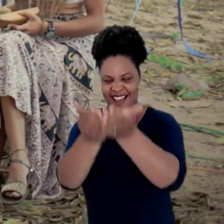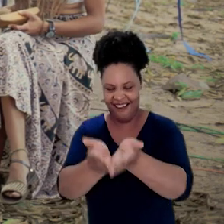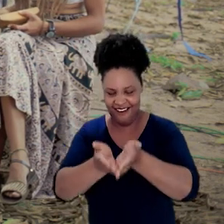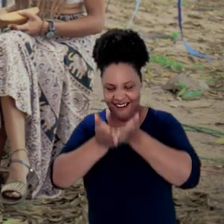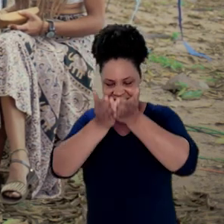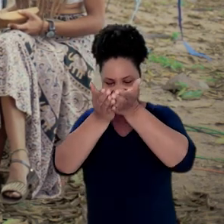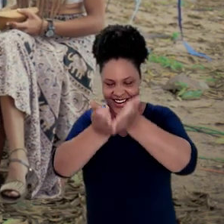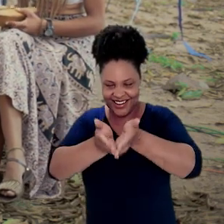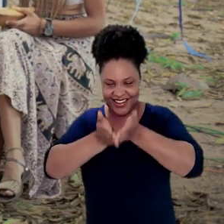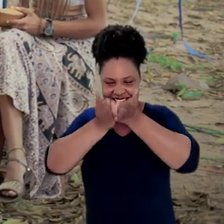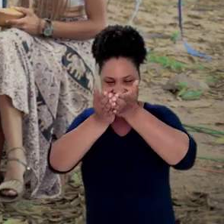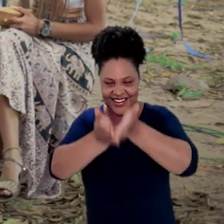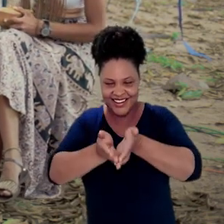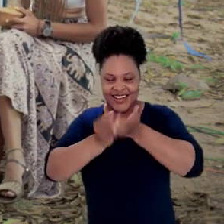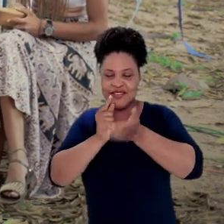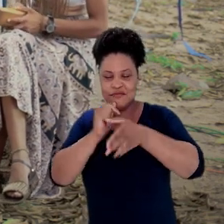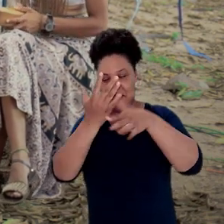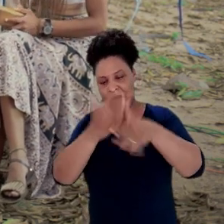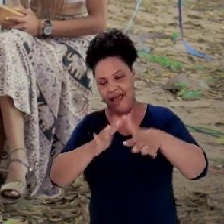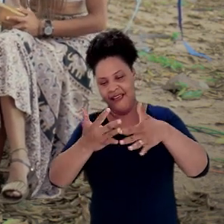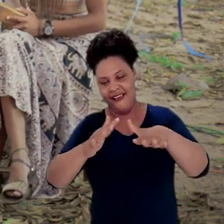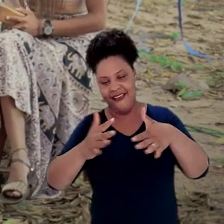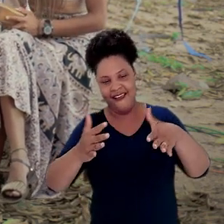vê num barco à